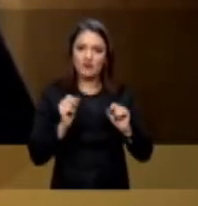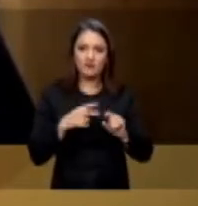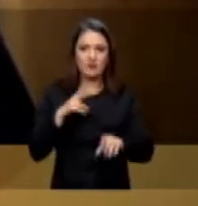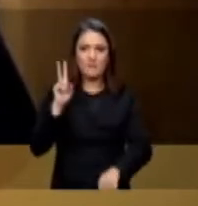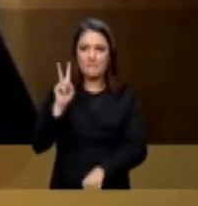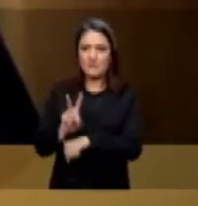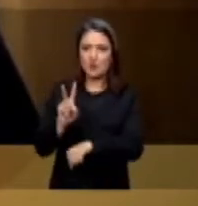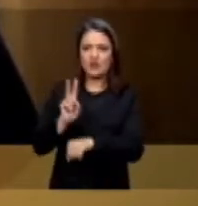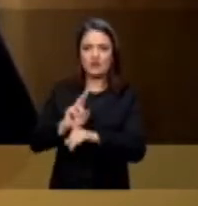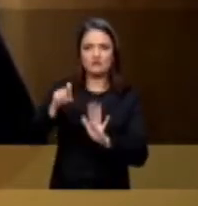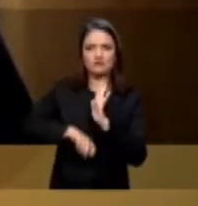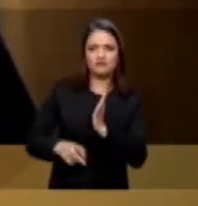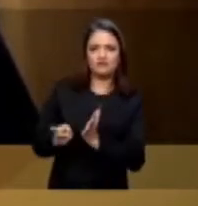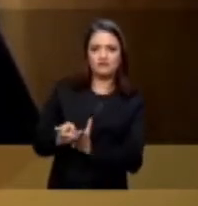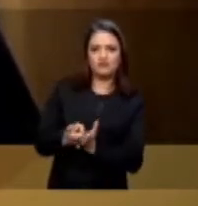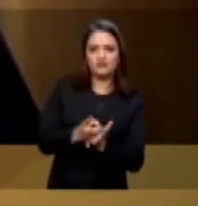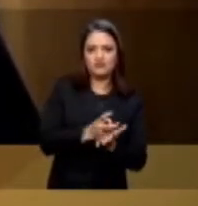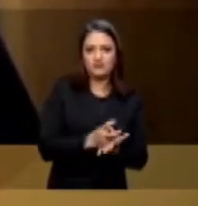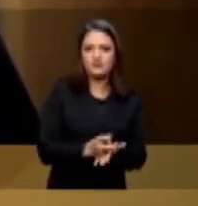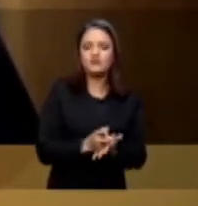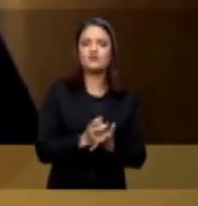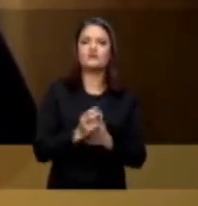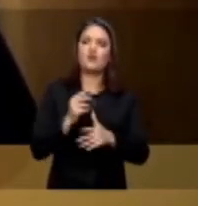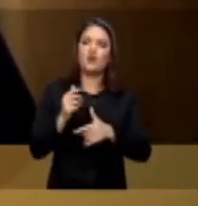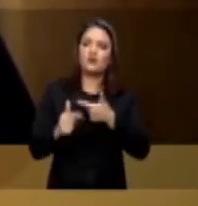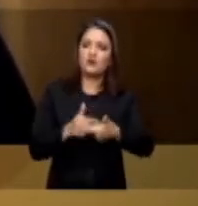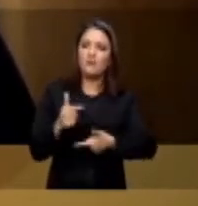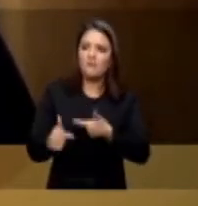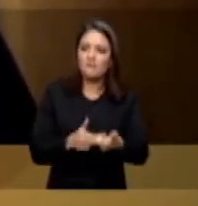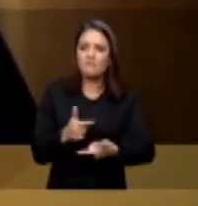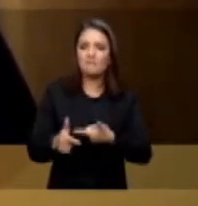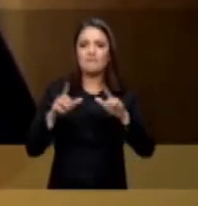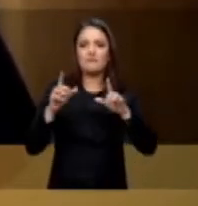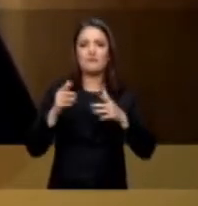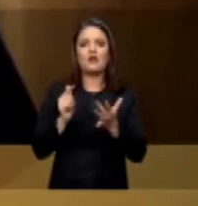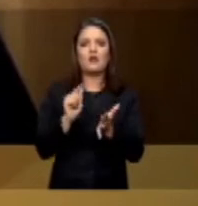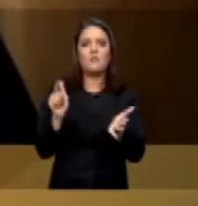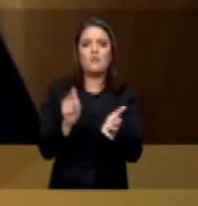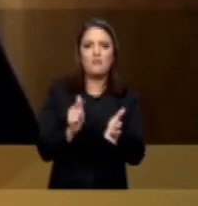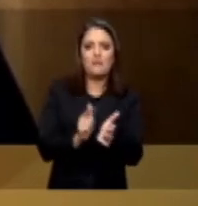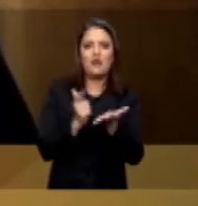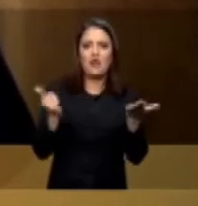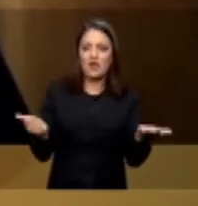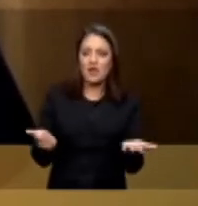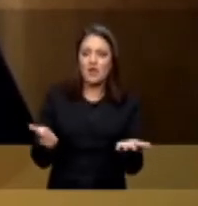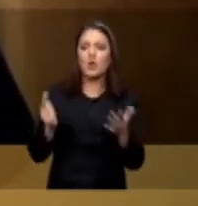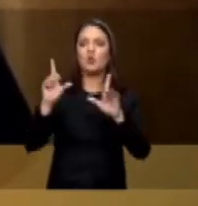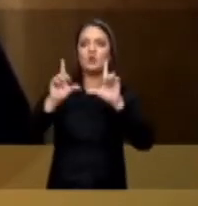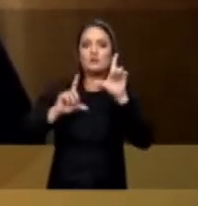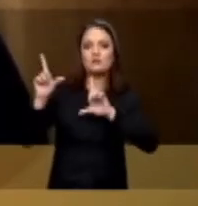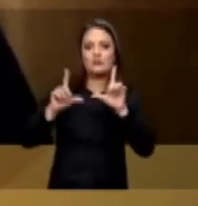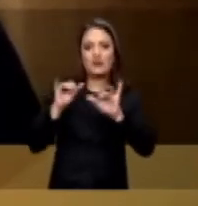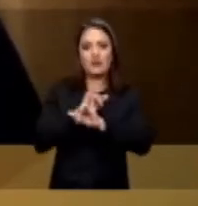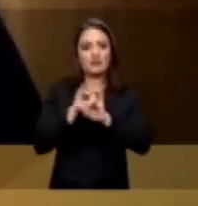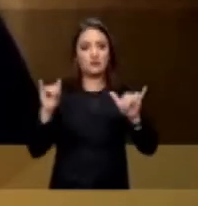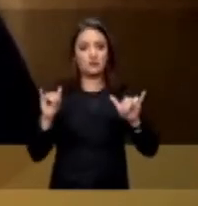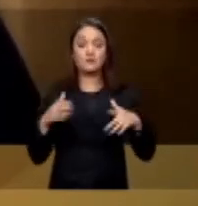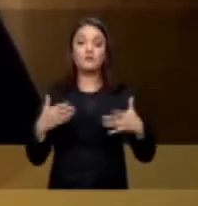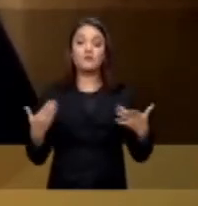imunidade tributária ao papel, à imprensa, os livros, os periódicos. Então,